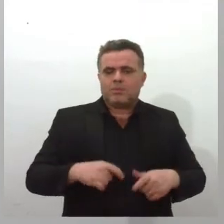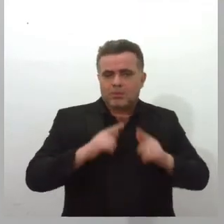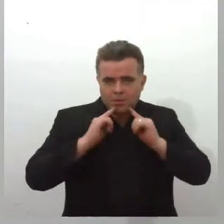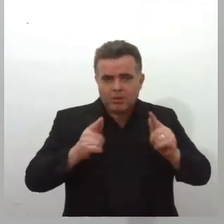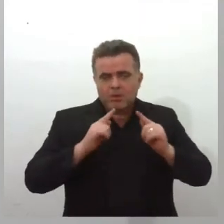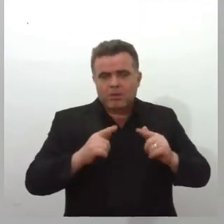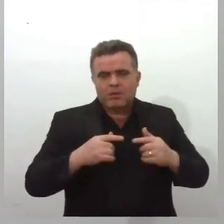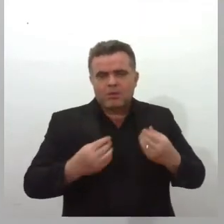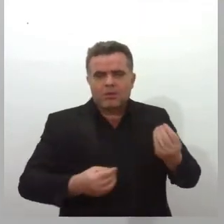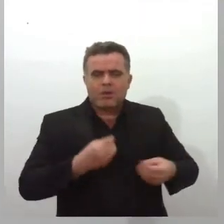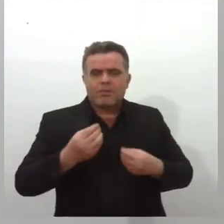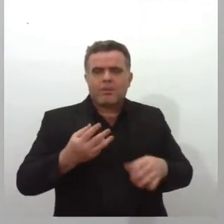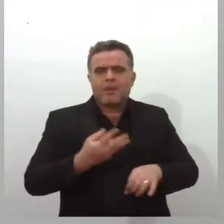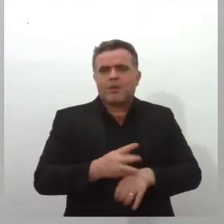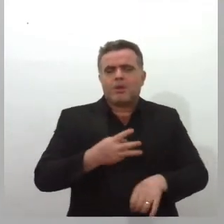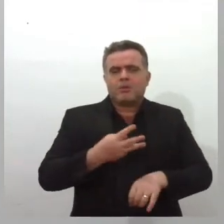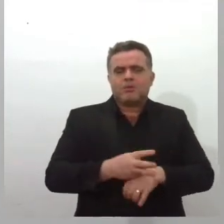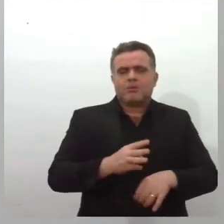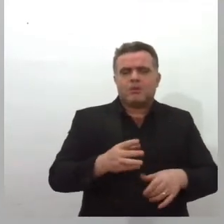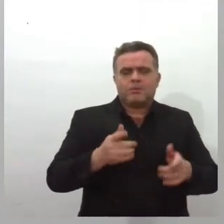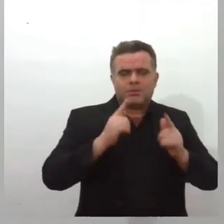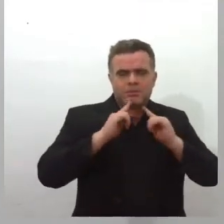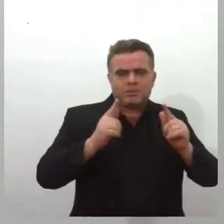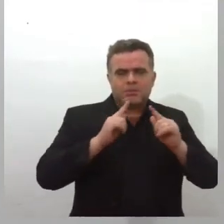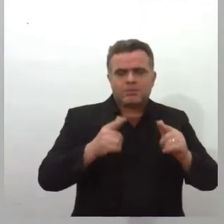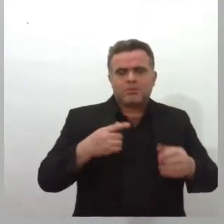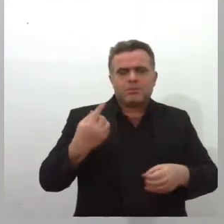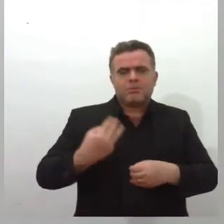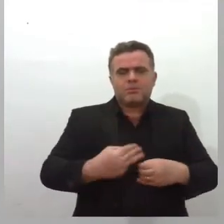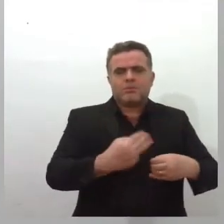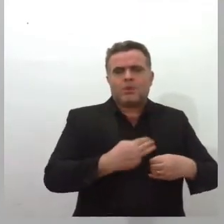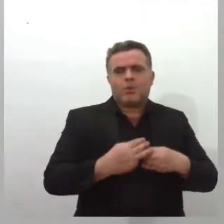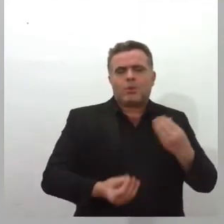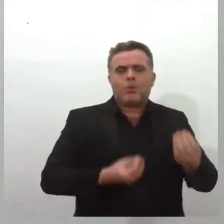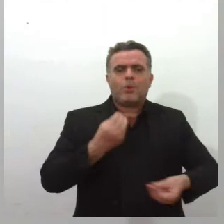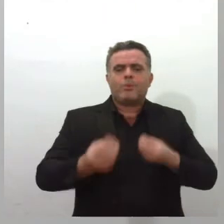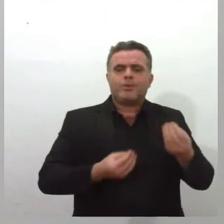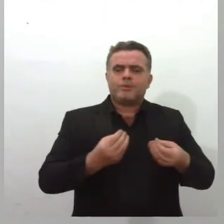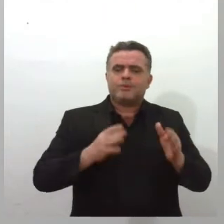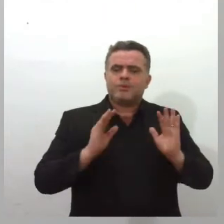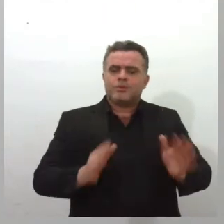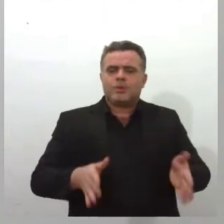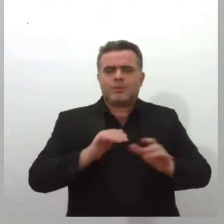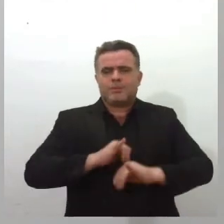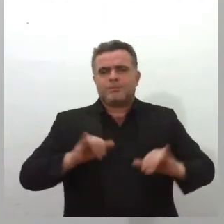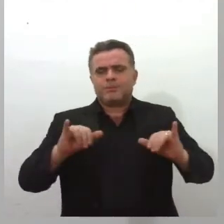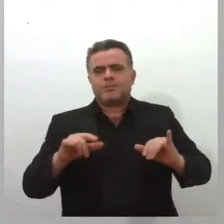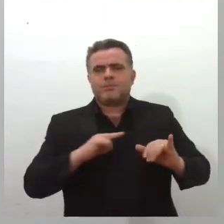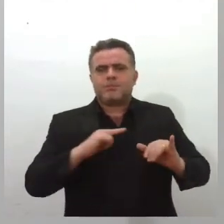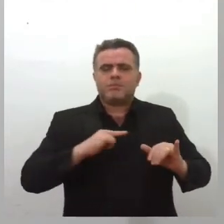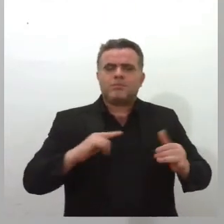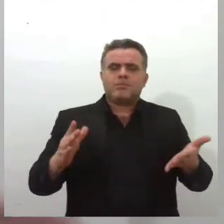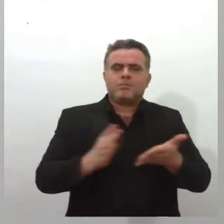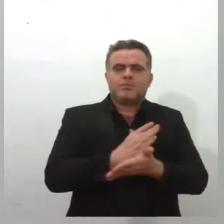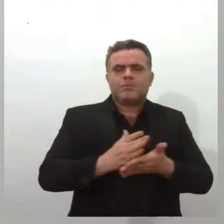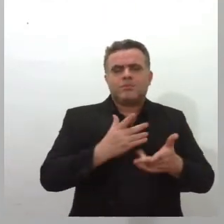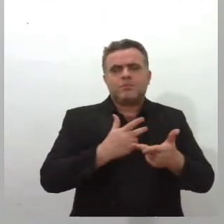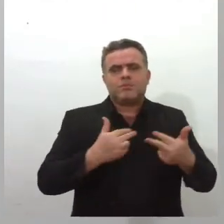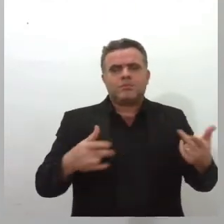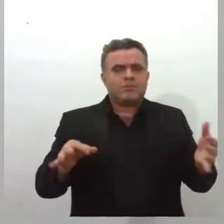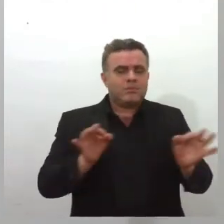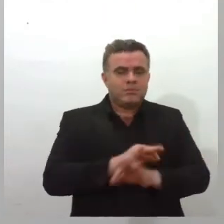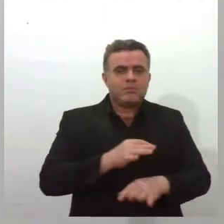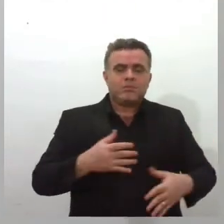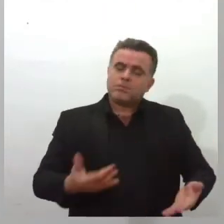do WhatsApp. E no interior do estado, esse serviço ainda é um pouco complicado, porque sabemos que tem delegados que respondem até, um delegado